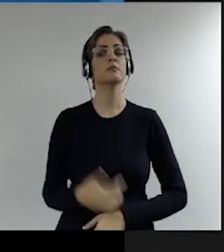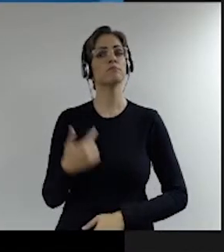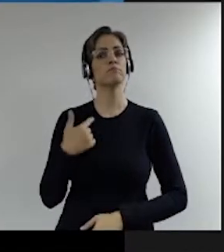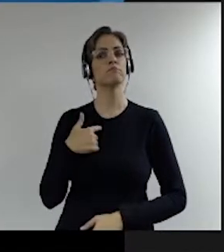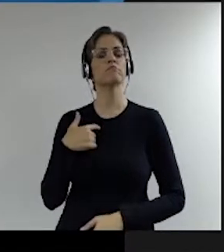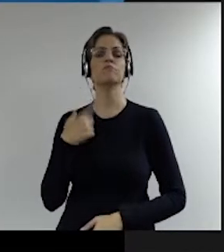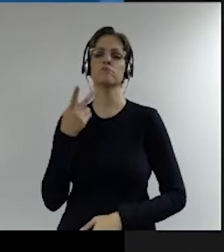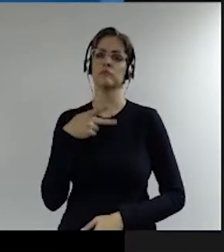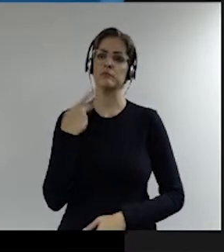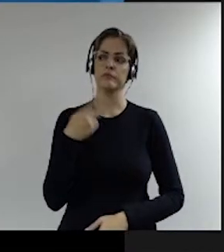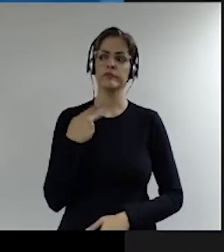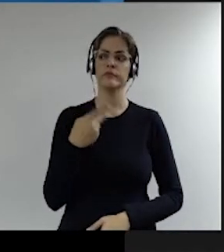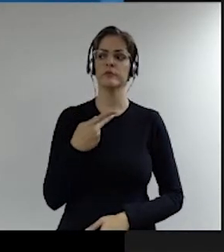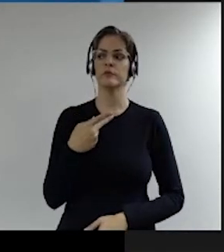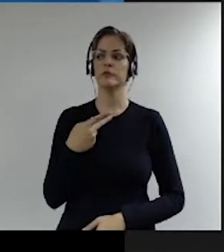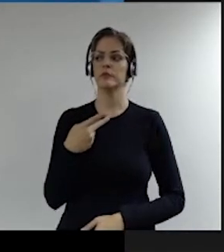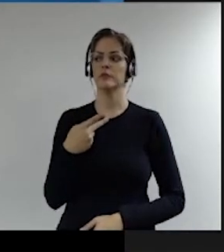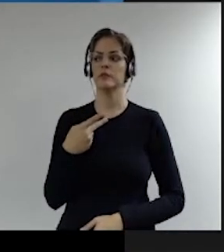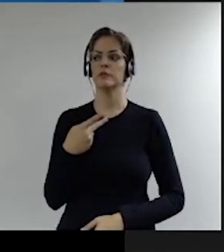para falar,